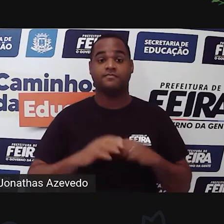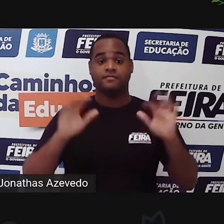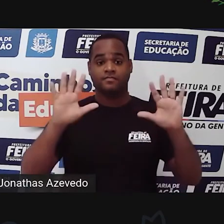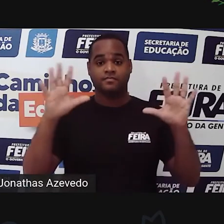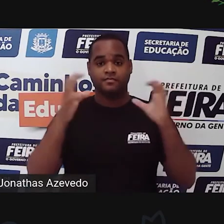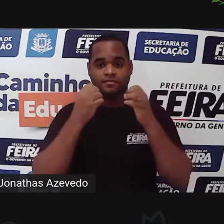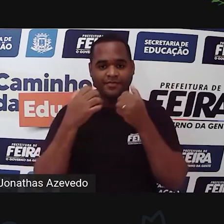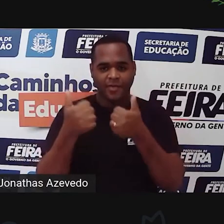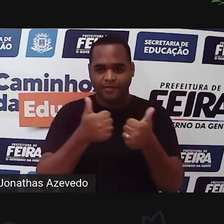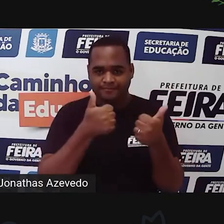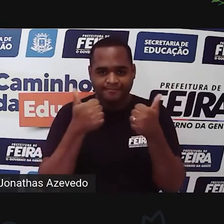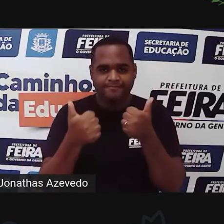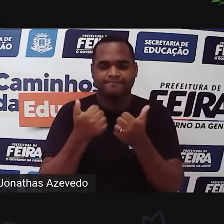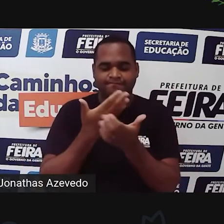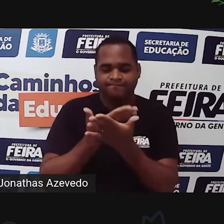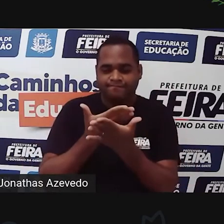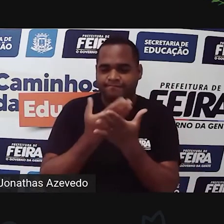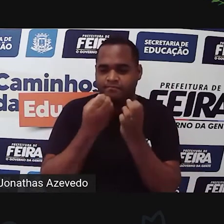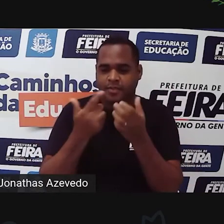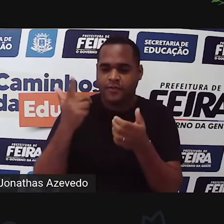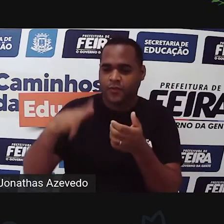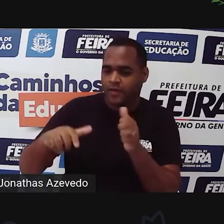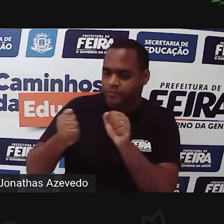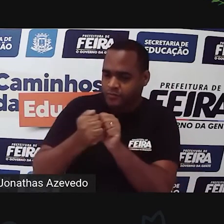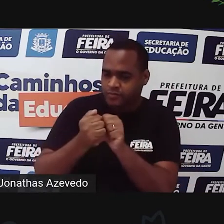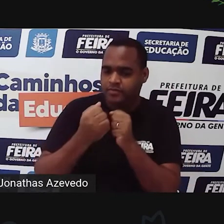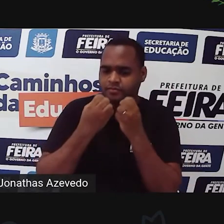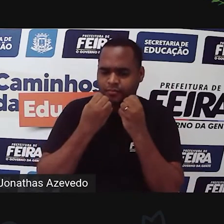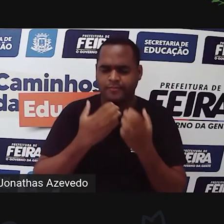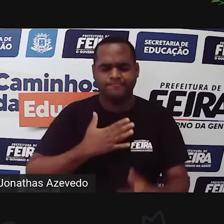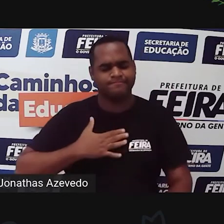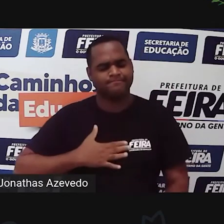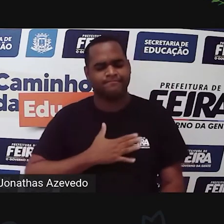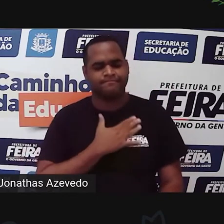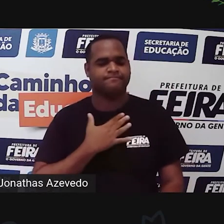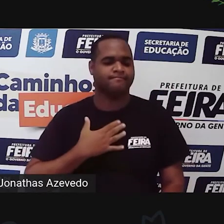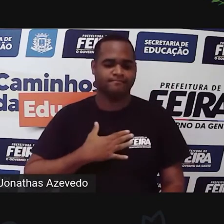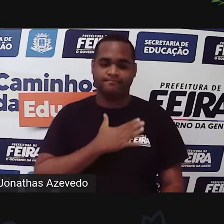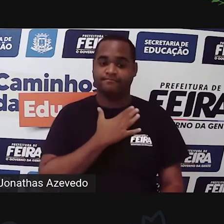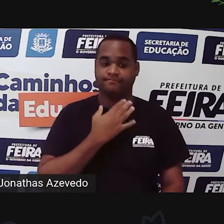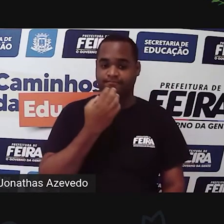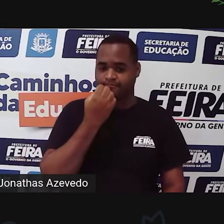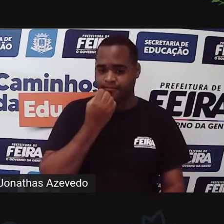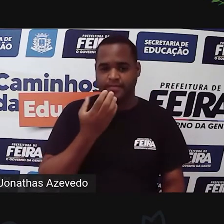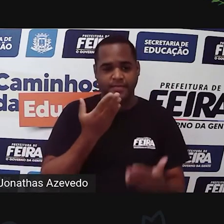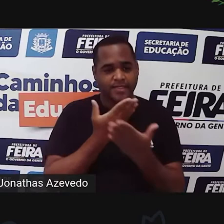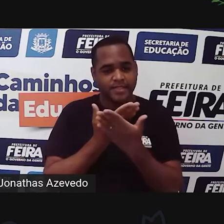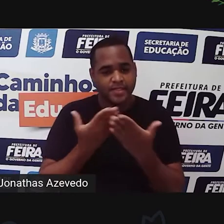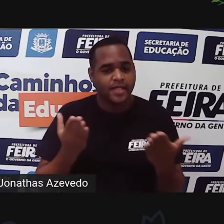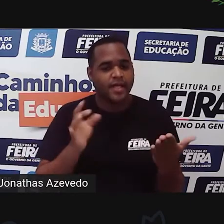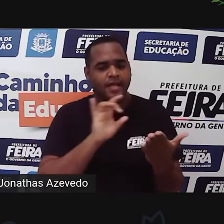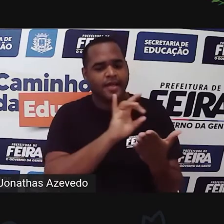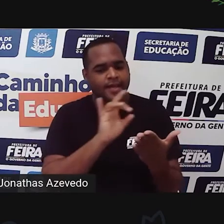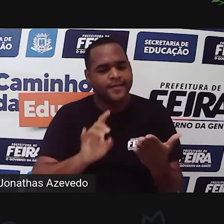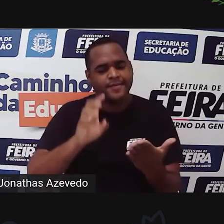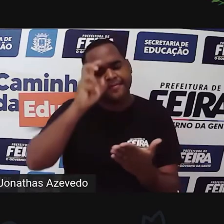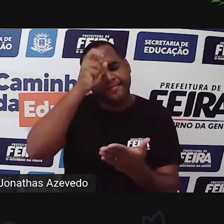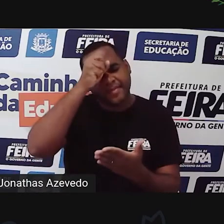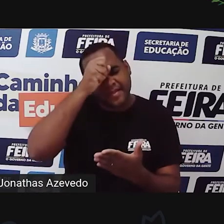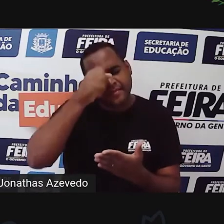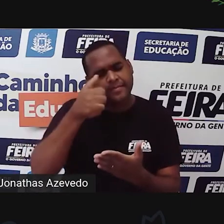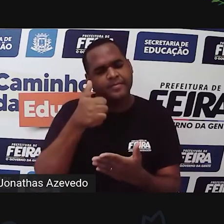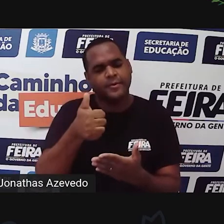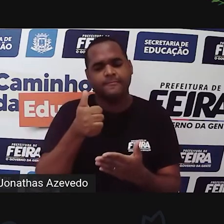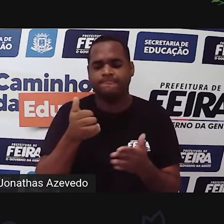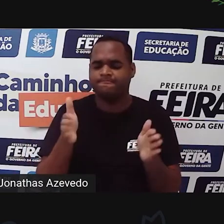Olá, caros estudantes, mais uma vez juntos. Que prazer estar aqui contribuindo no aprendizado de vocês